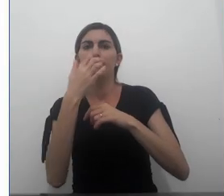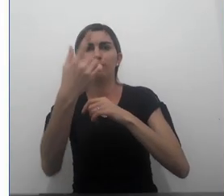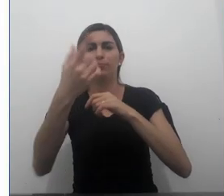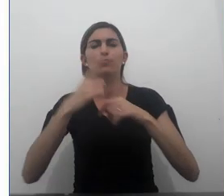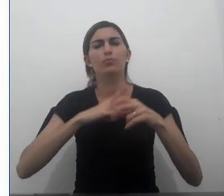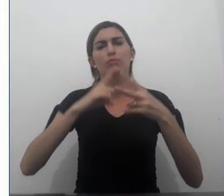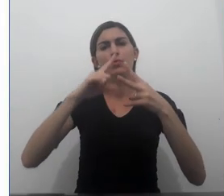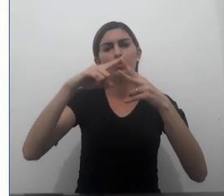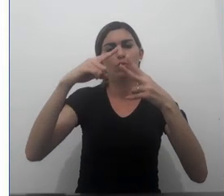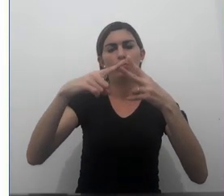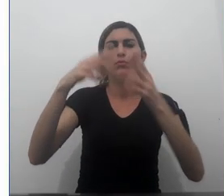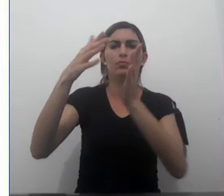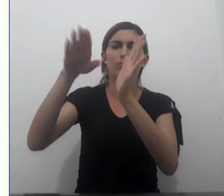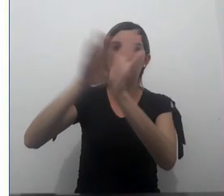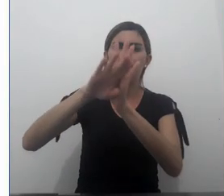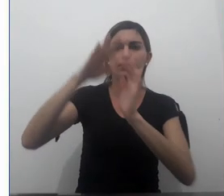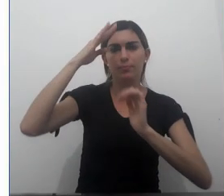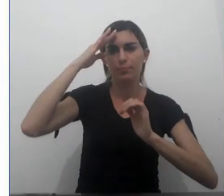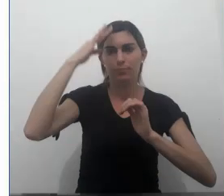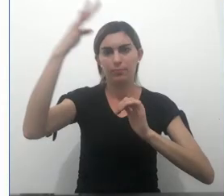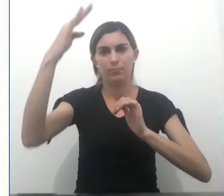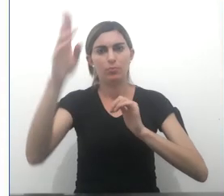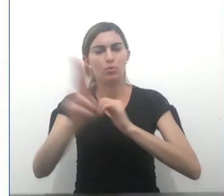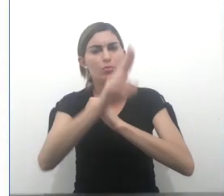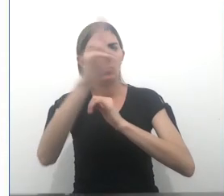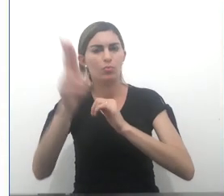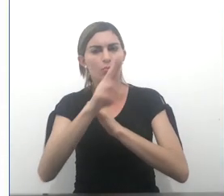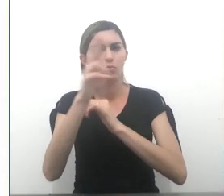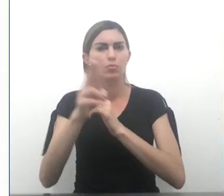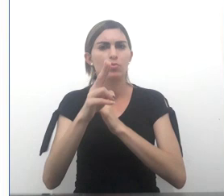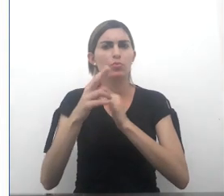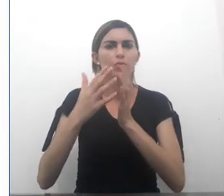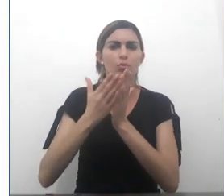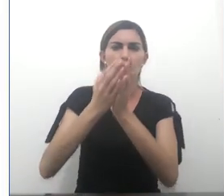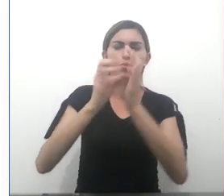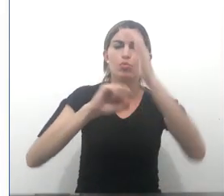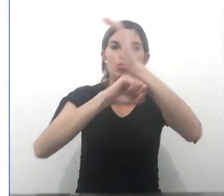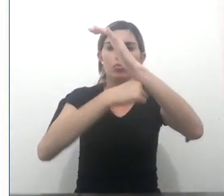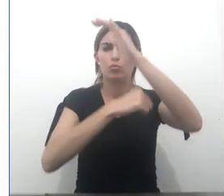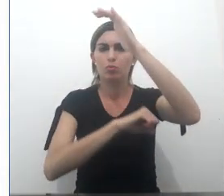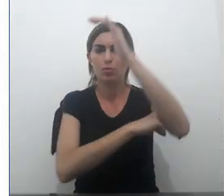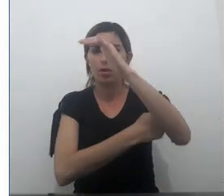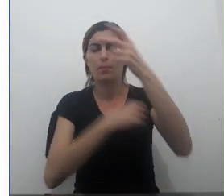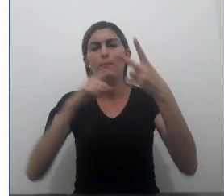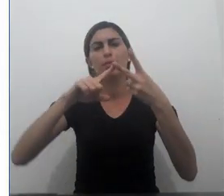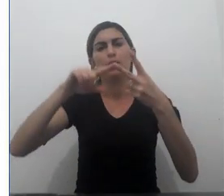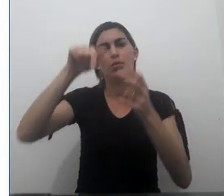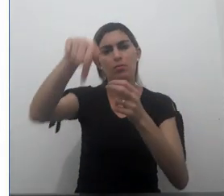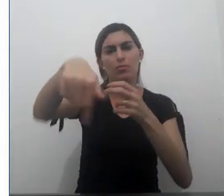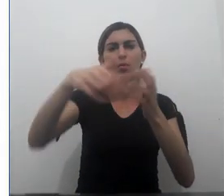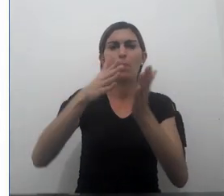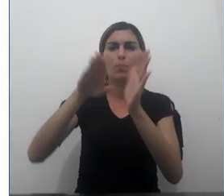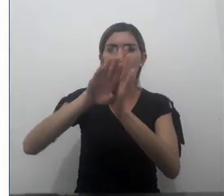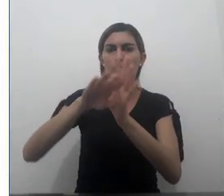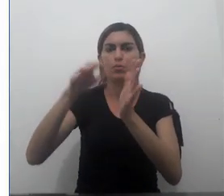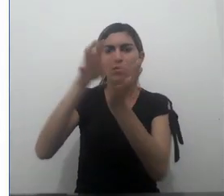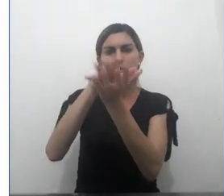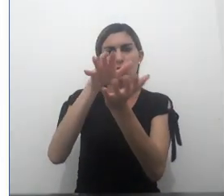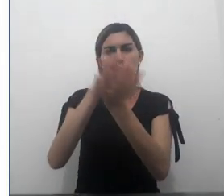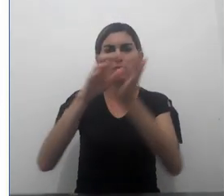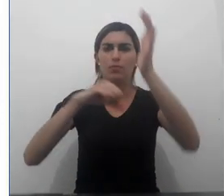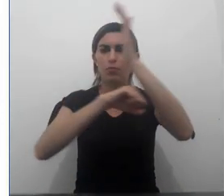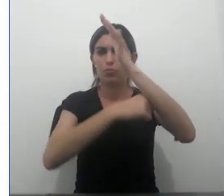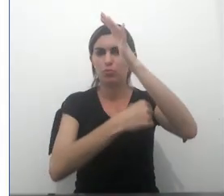tela. Existem aí dois portos, né, principais que a gente utiliza muito. O Porto de Suape e o Porto do Recife. O Porto